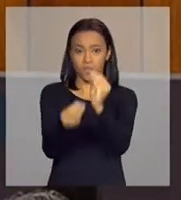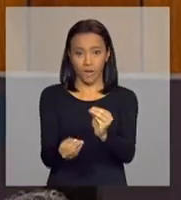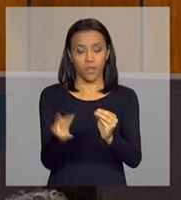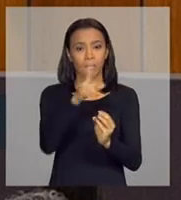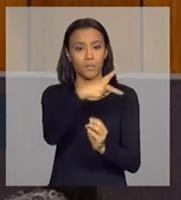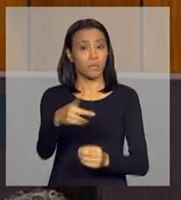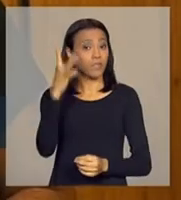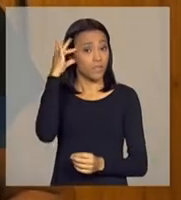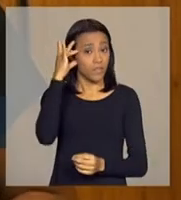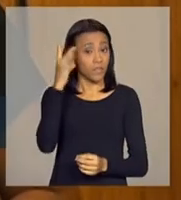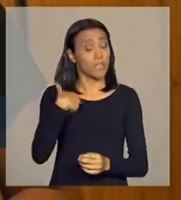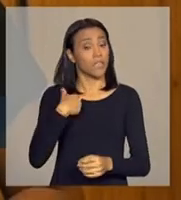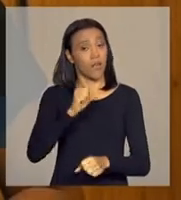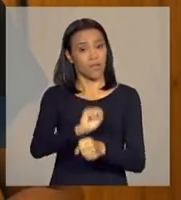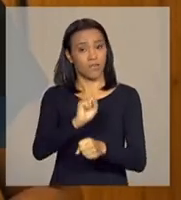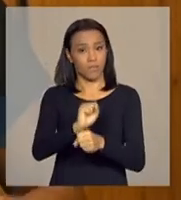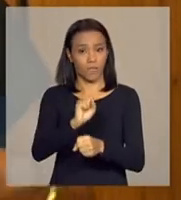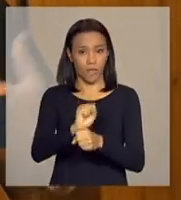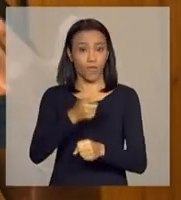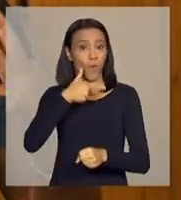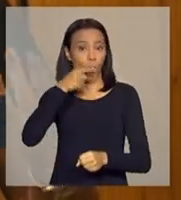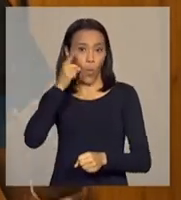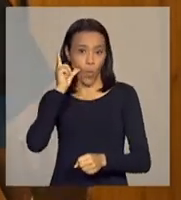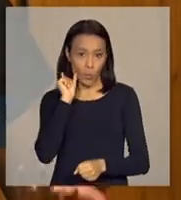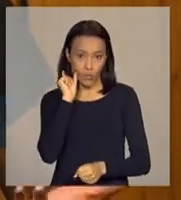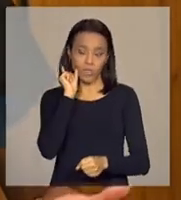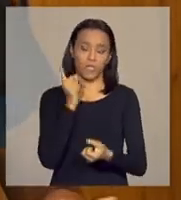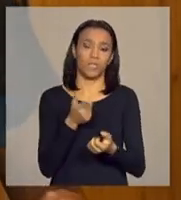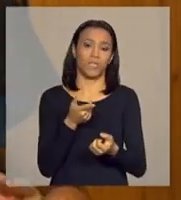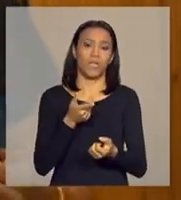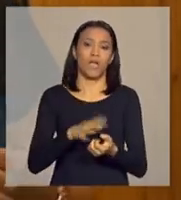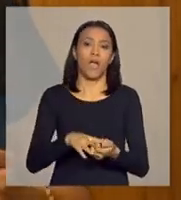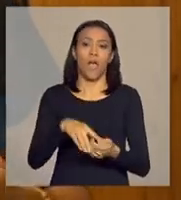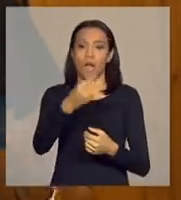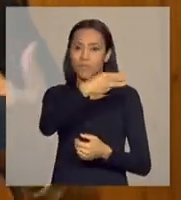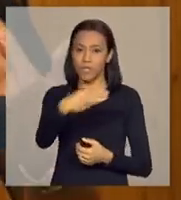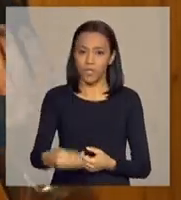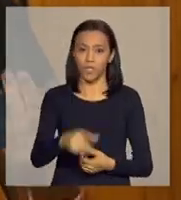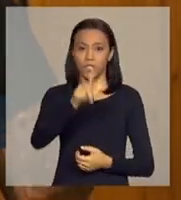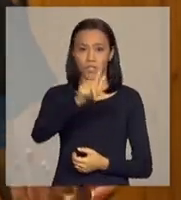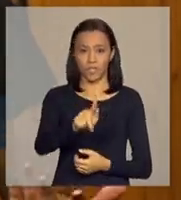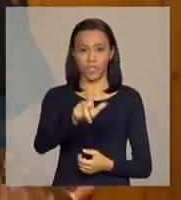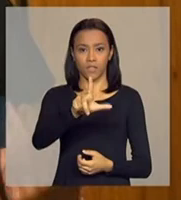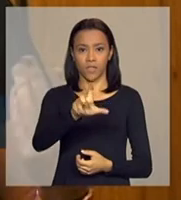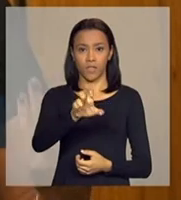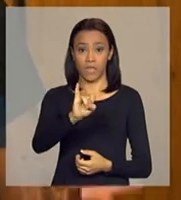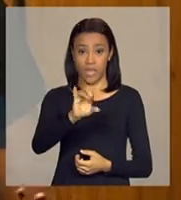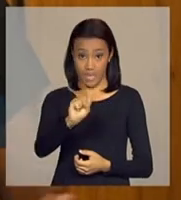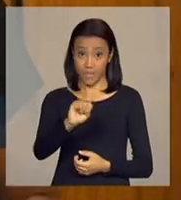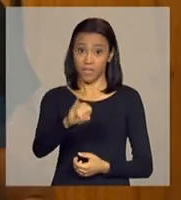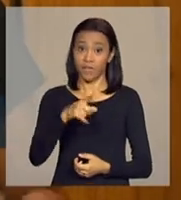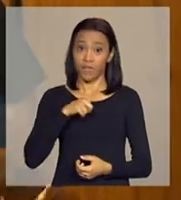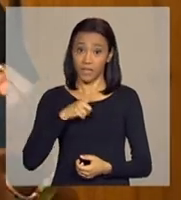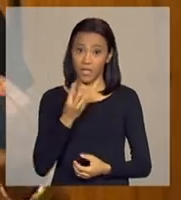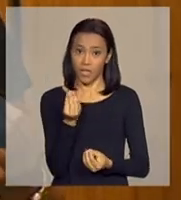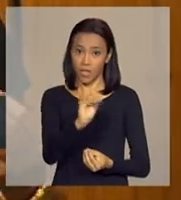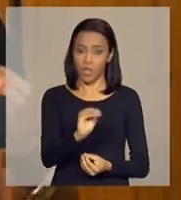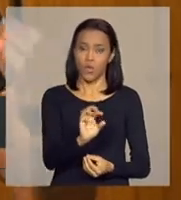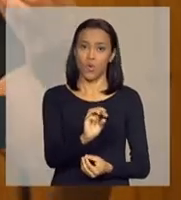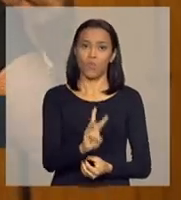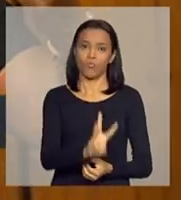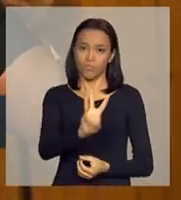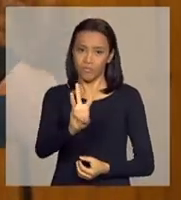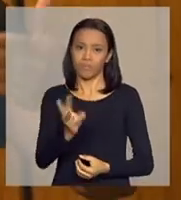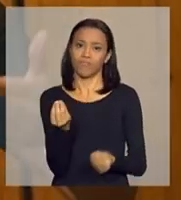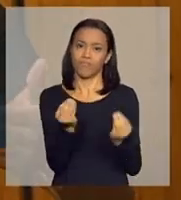presença ao contrário de regulamentação ontem no a ministra Gleisi já anunciou que vai existir um site específico para